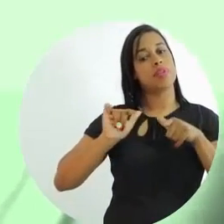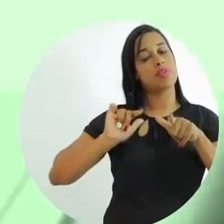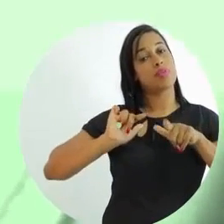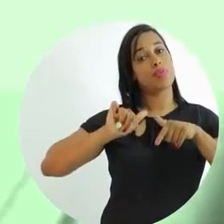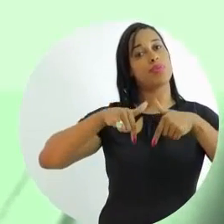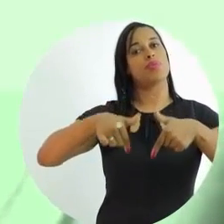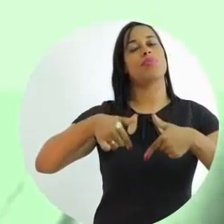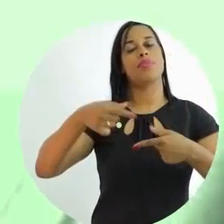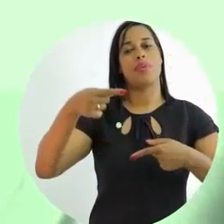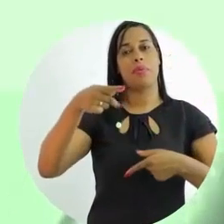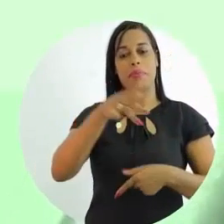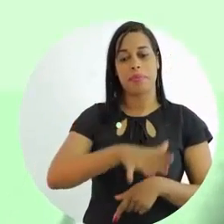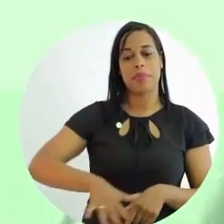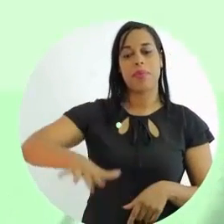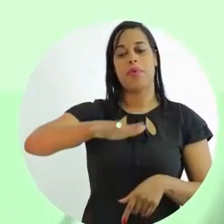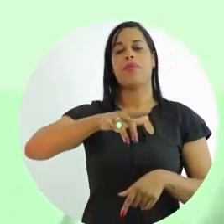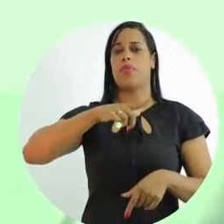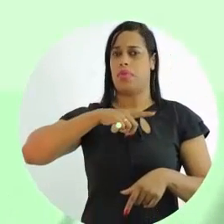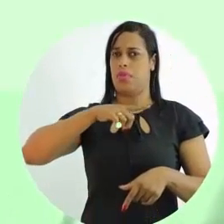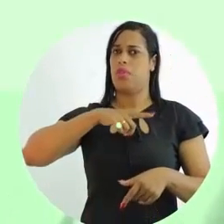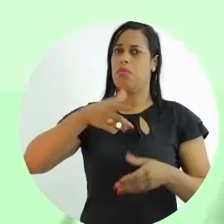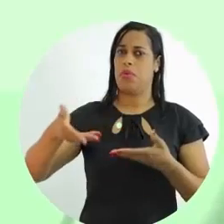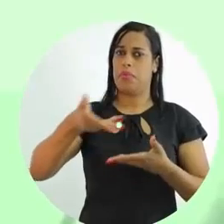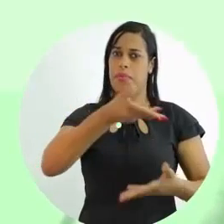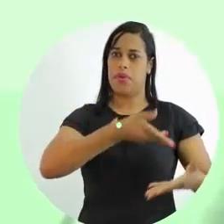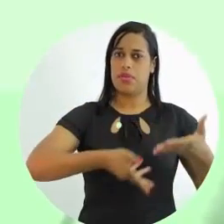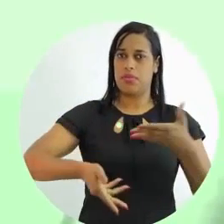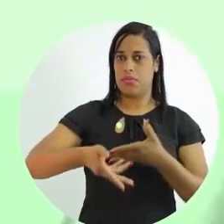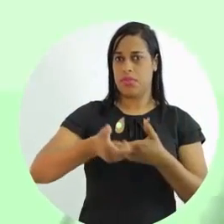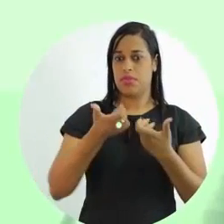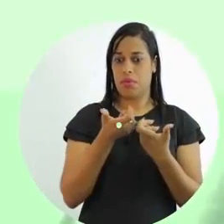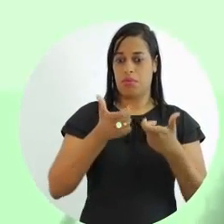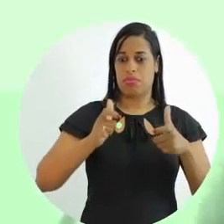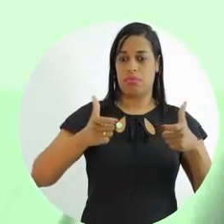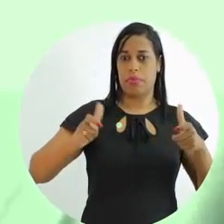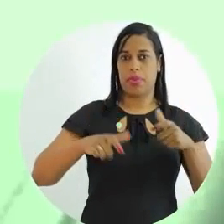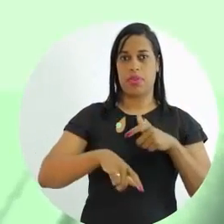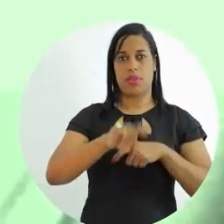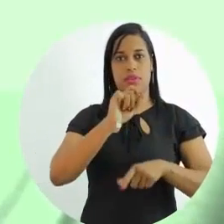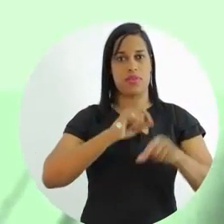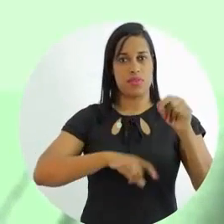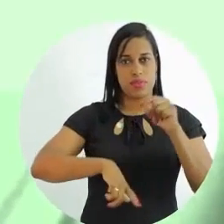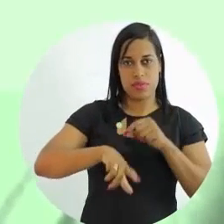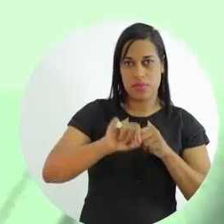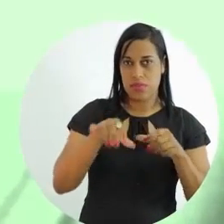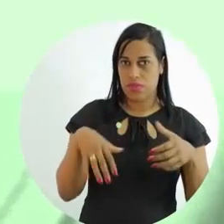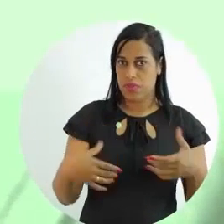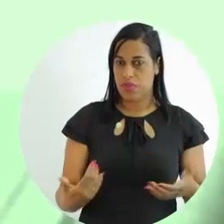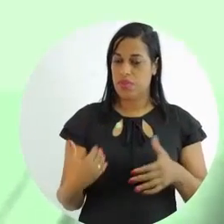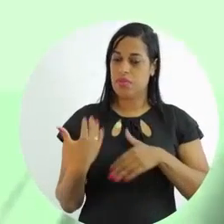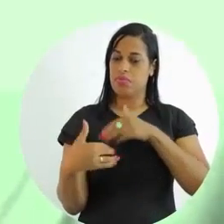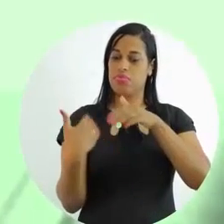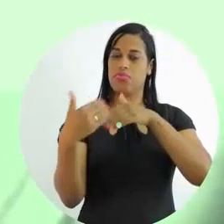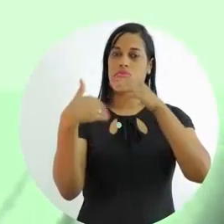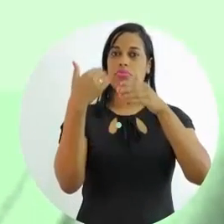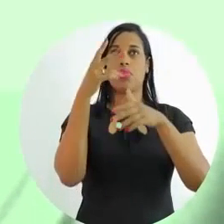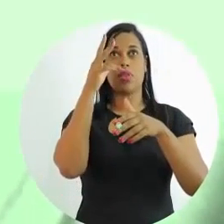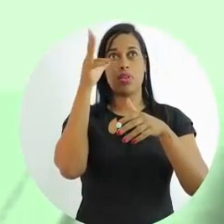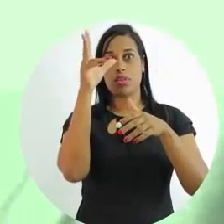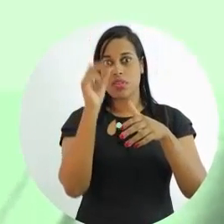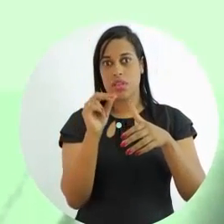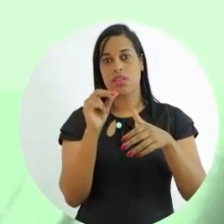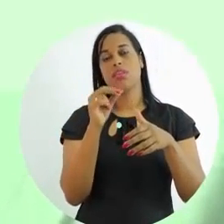popular e o povo têm uma participação maior nas decisões de evolução de clareza